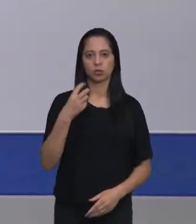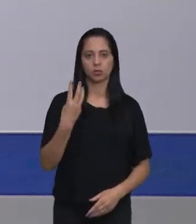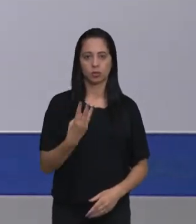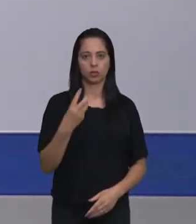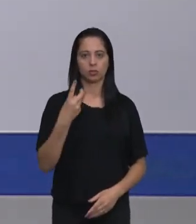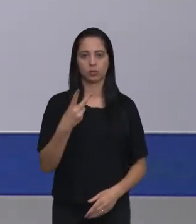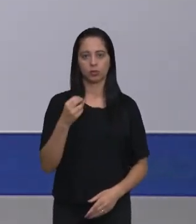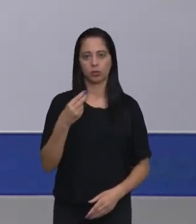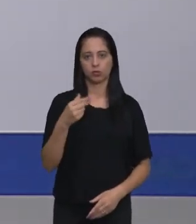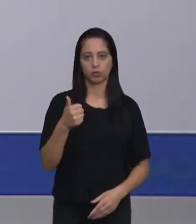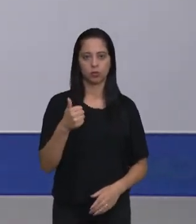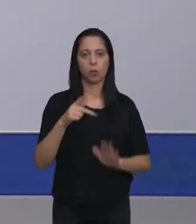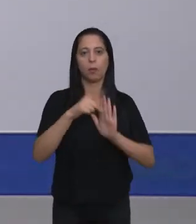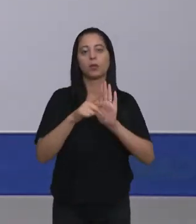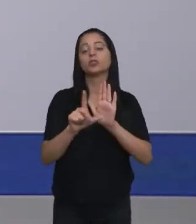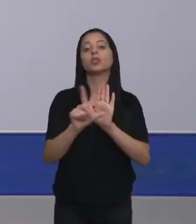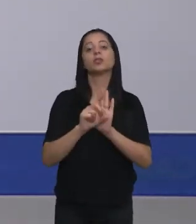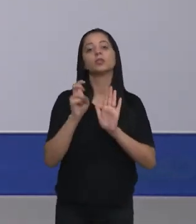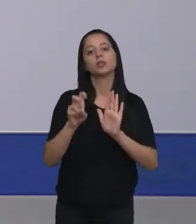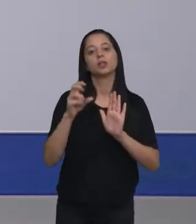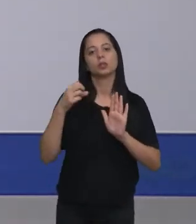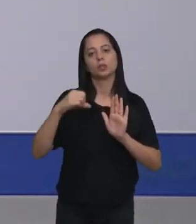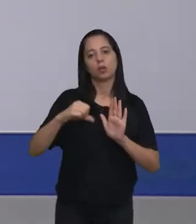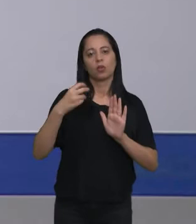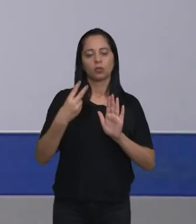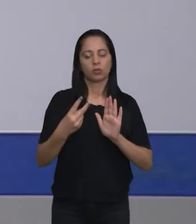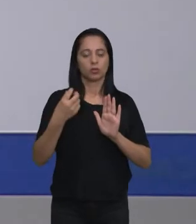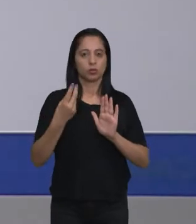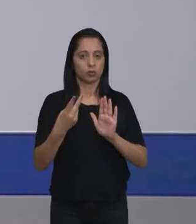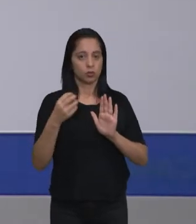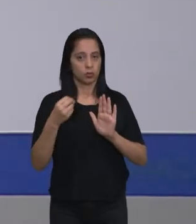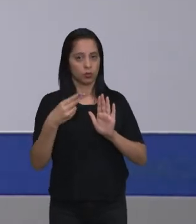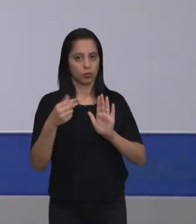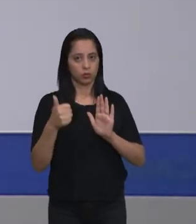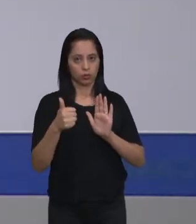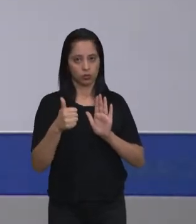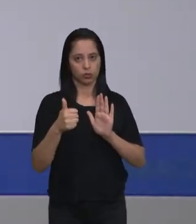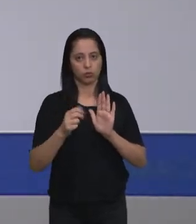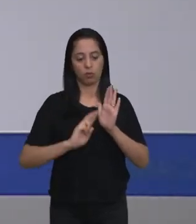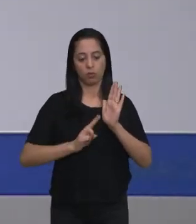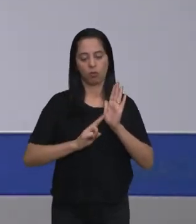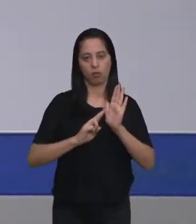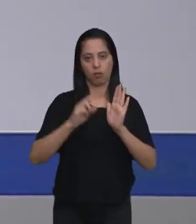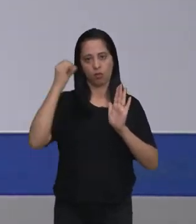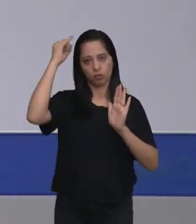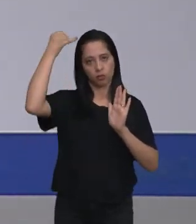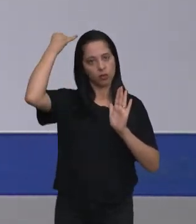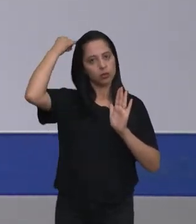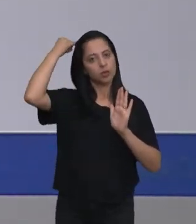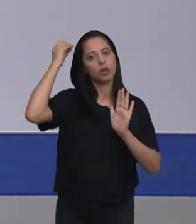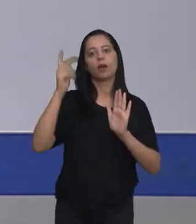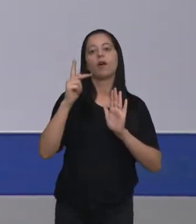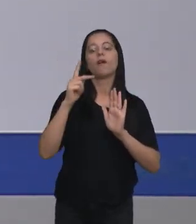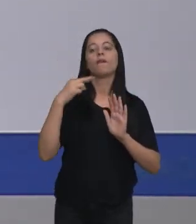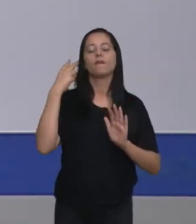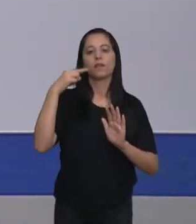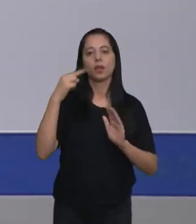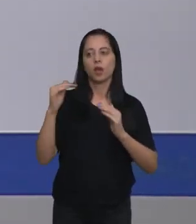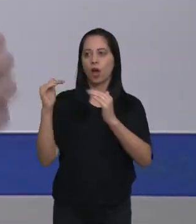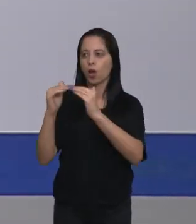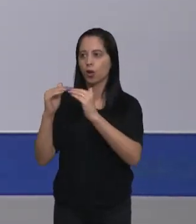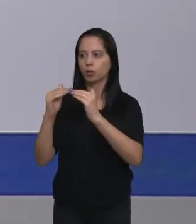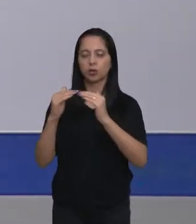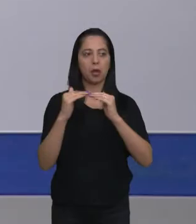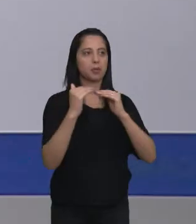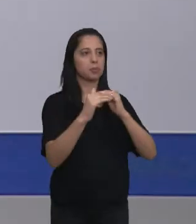12453/2021. Projeto de Lei 592/2021, autoria vereador Dr. José Cláudio. Vereadores favoráveis permaneçam em comissão.